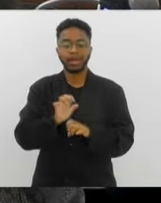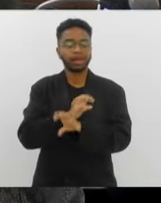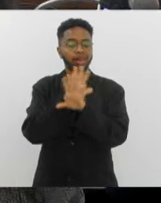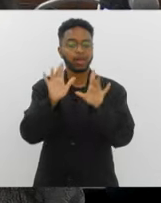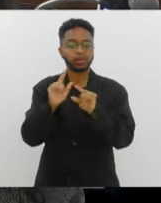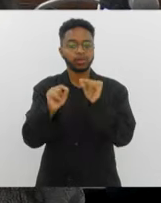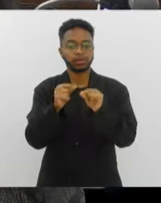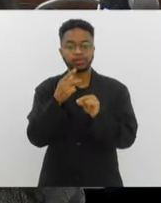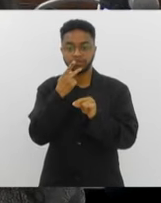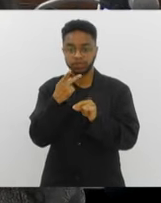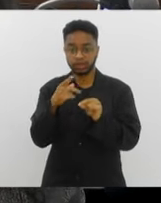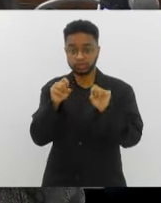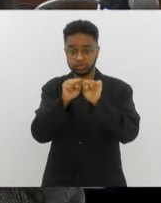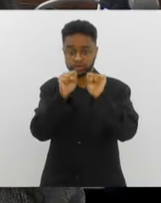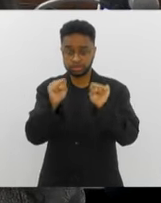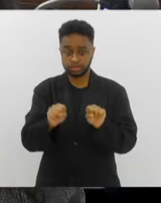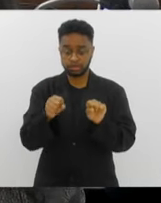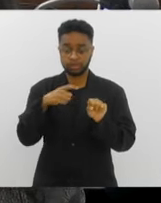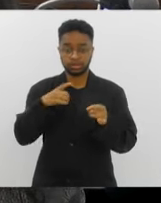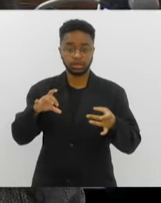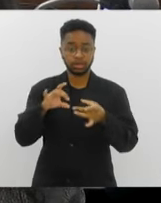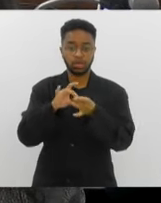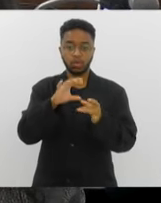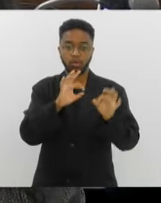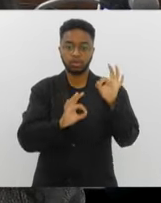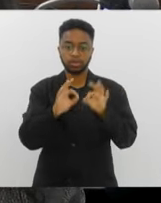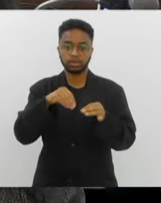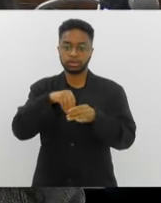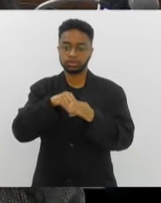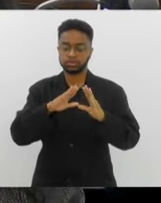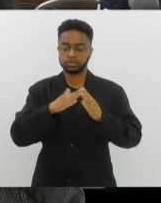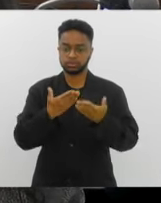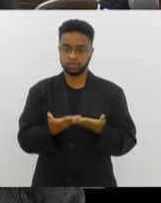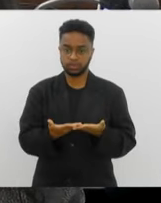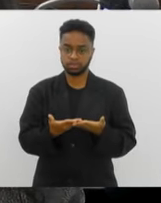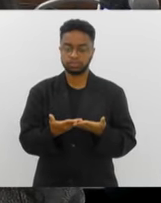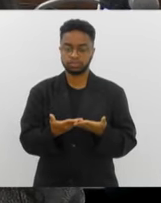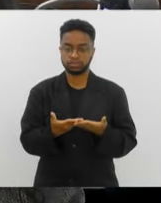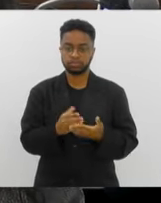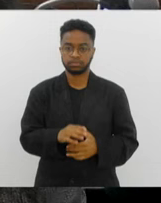quando ela fala que o sistema se baseia com base na organização escolar.